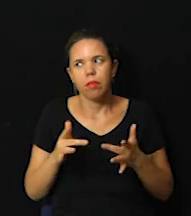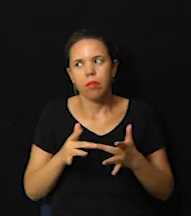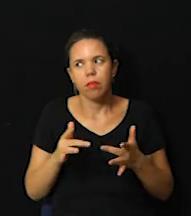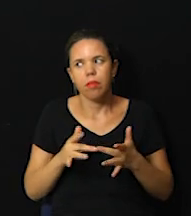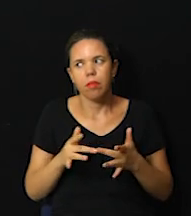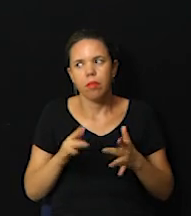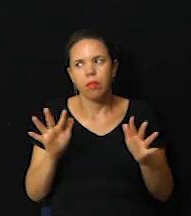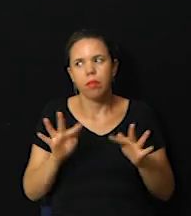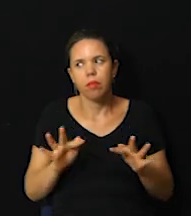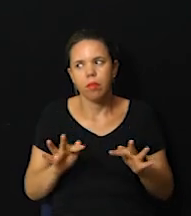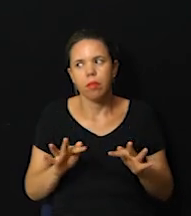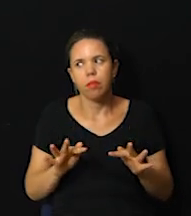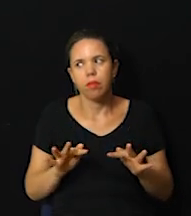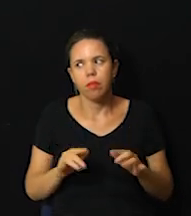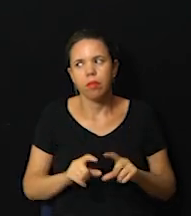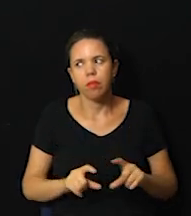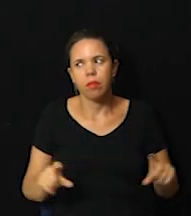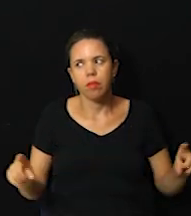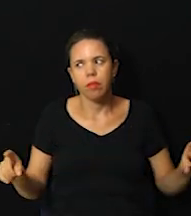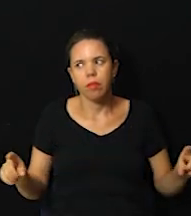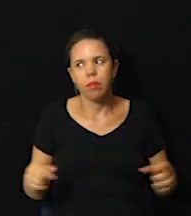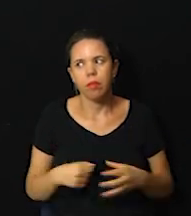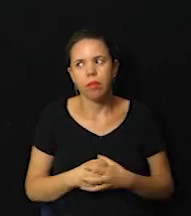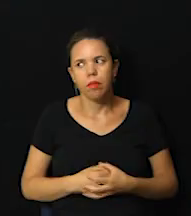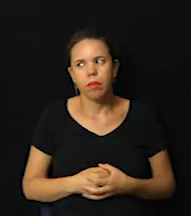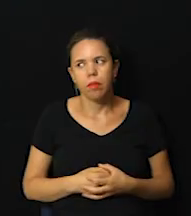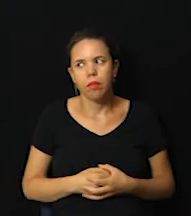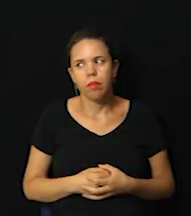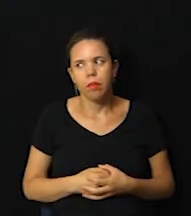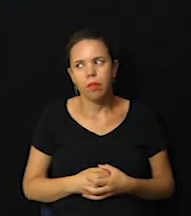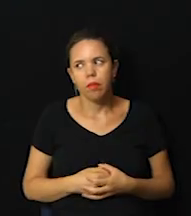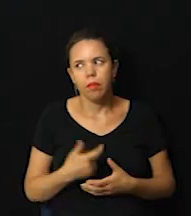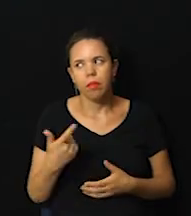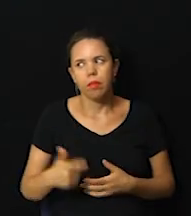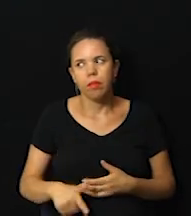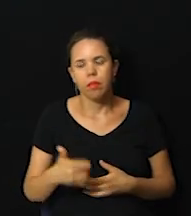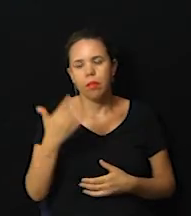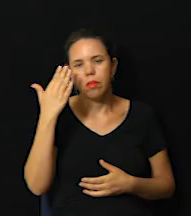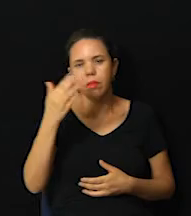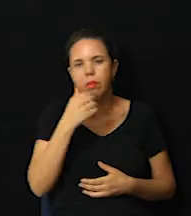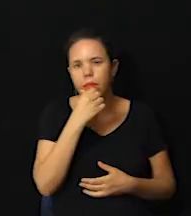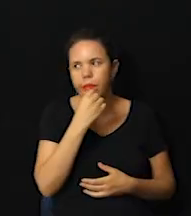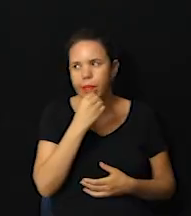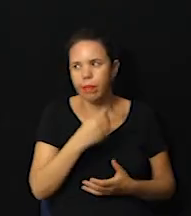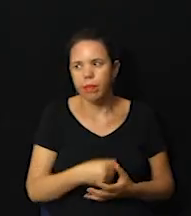contatos do Criança Feliz vão estar todos aqui embaixo da tela. Alessandra, novamente, obrigada.